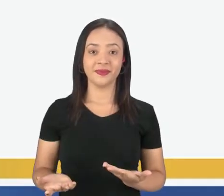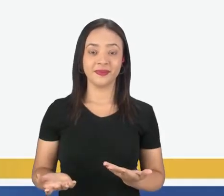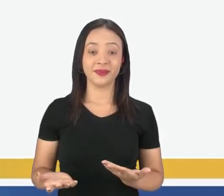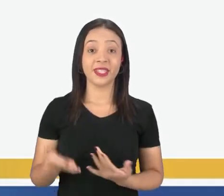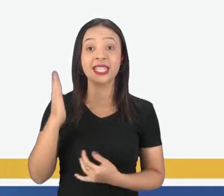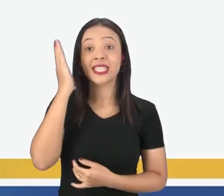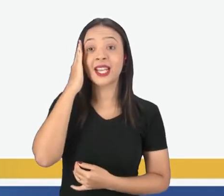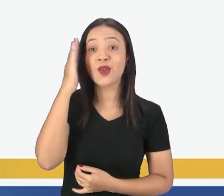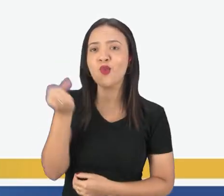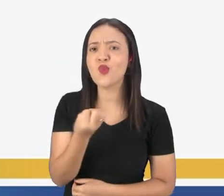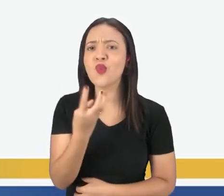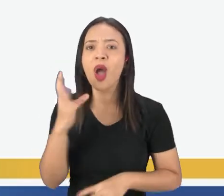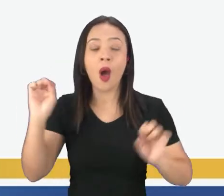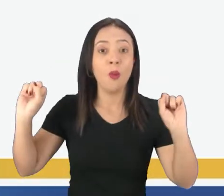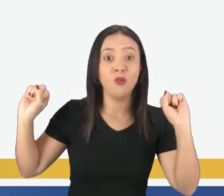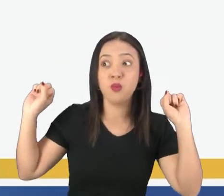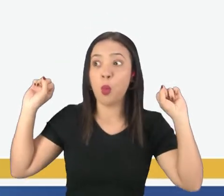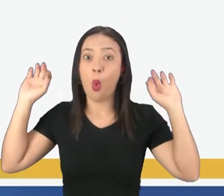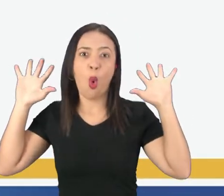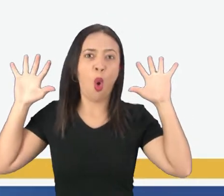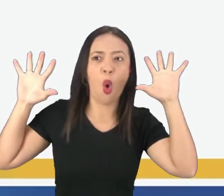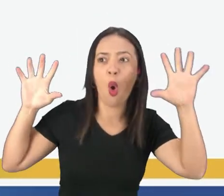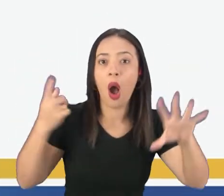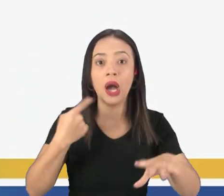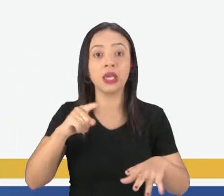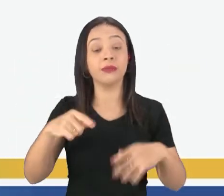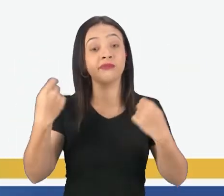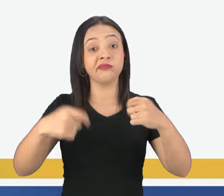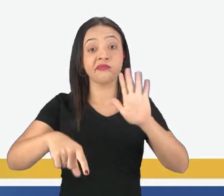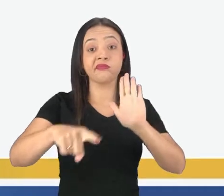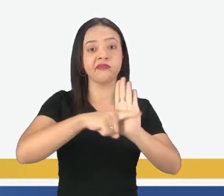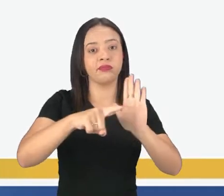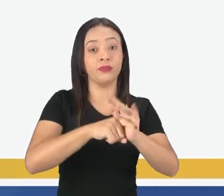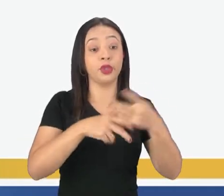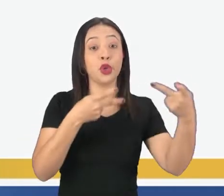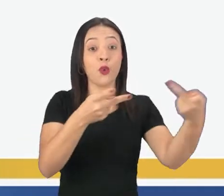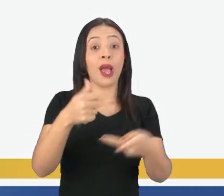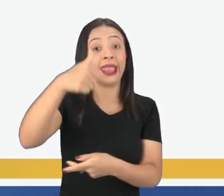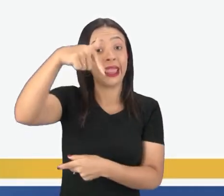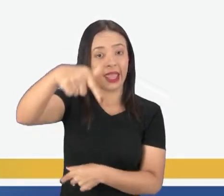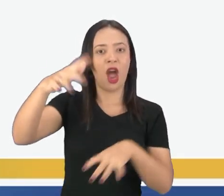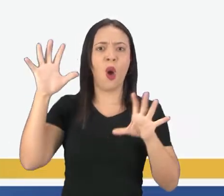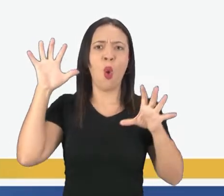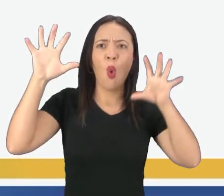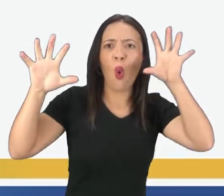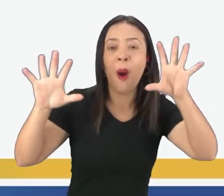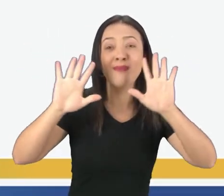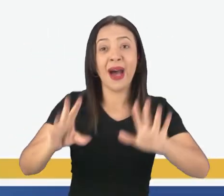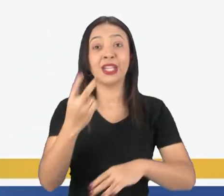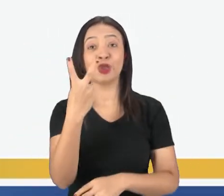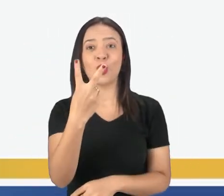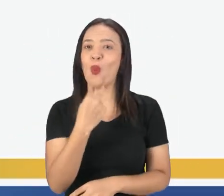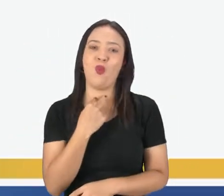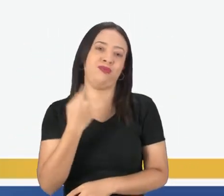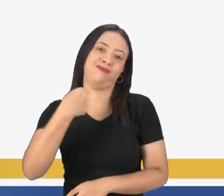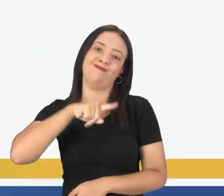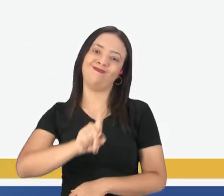Para saber quantos monstros vão, temos que fazer uma subtração. Eu convidei 17 monstros, mas 2 não vão poder